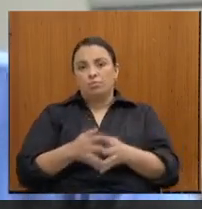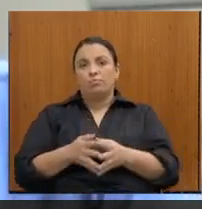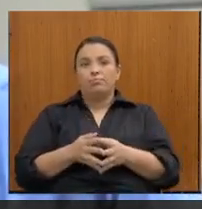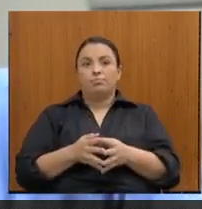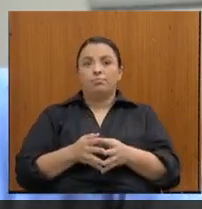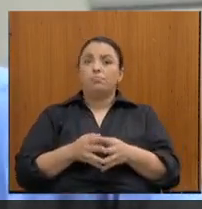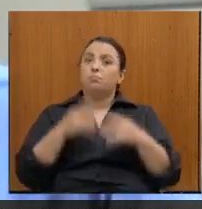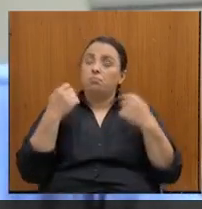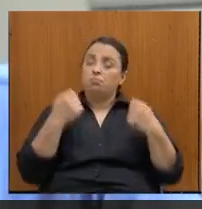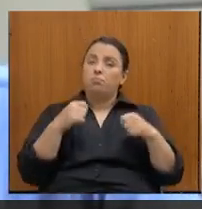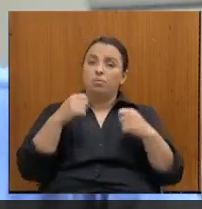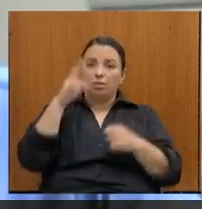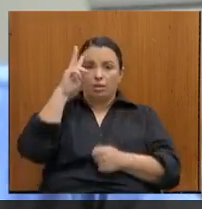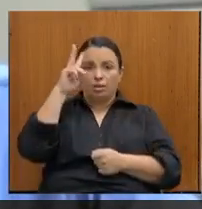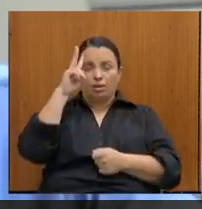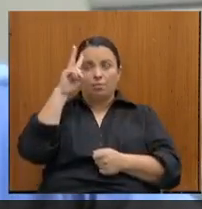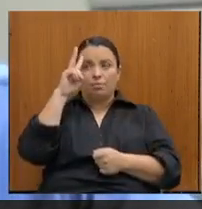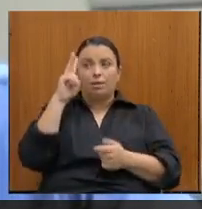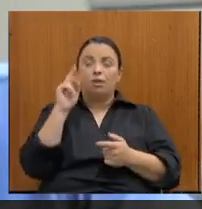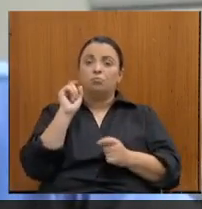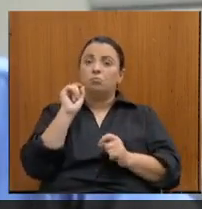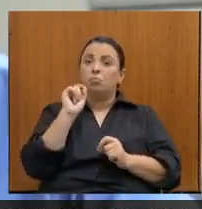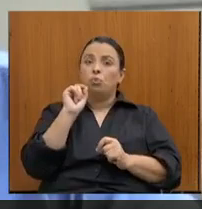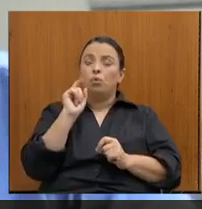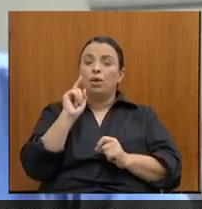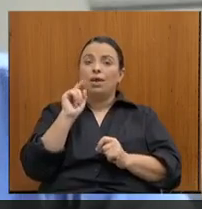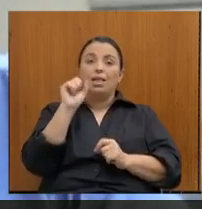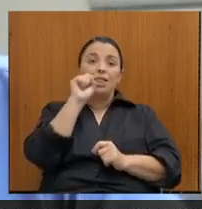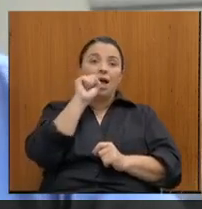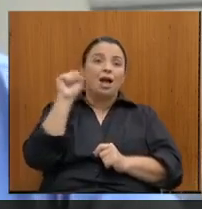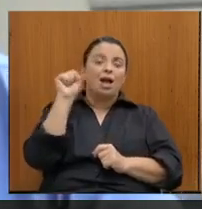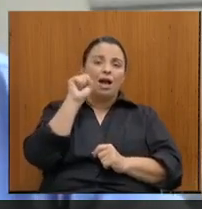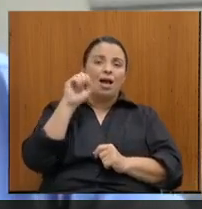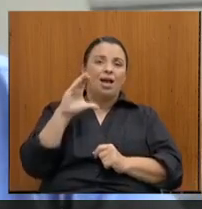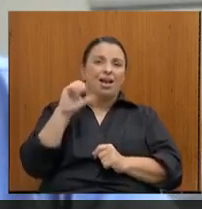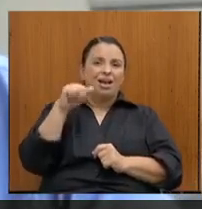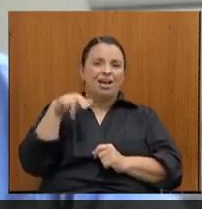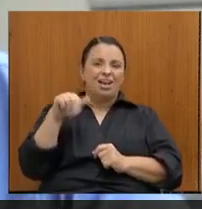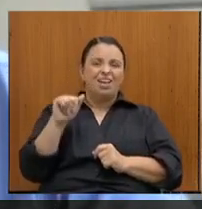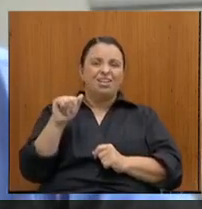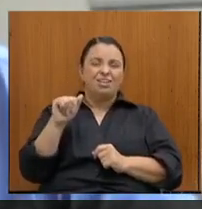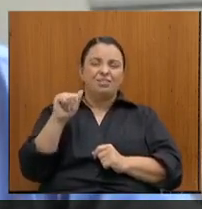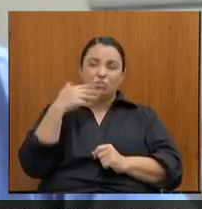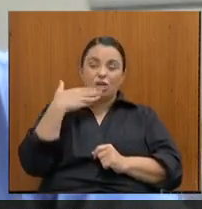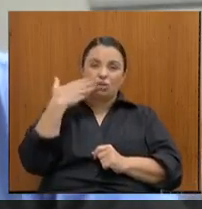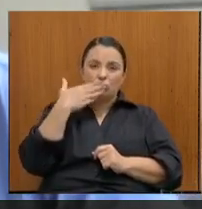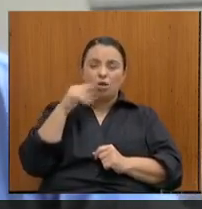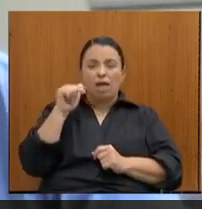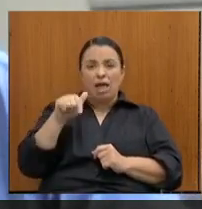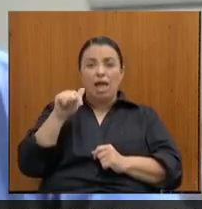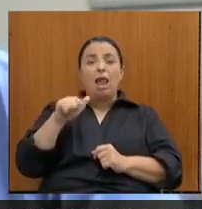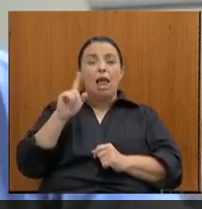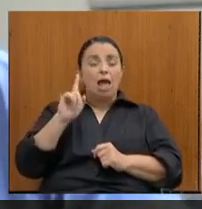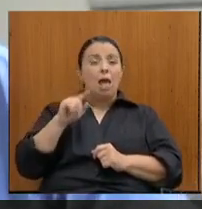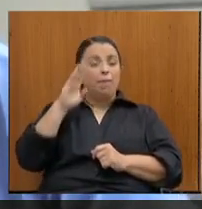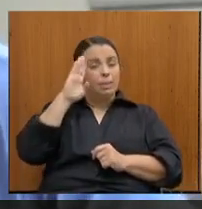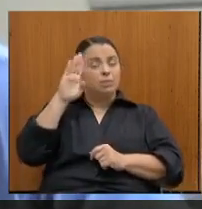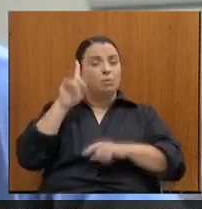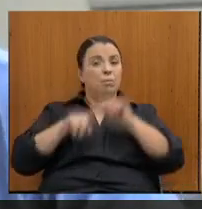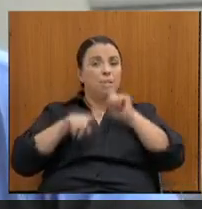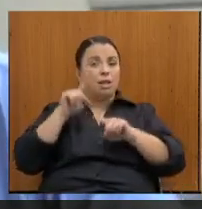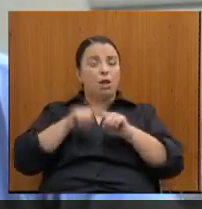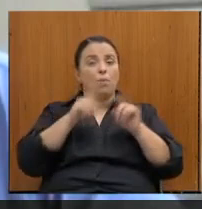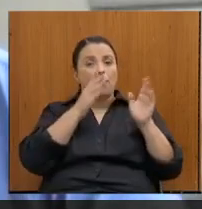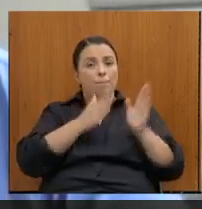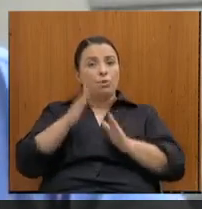tenho que retornar um pouquinho um passo atrás fala um pouco da cana né a cana-de-açúcar matéria-prima para o etanol e